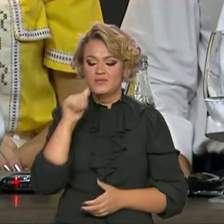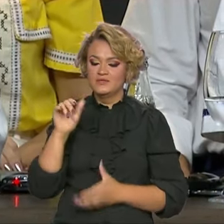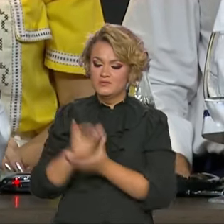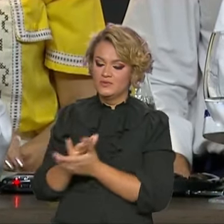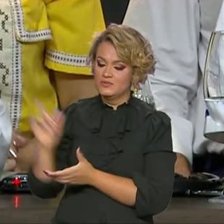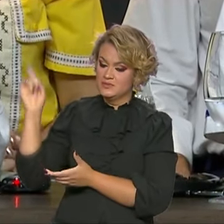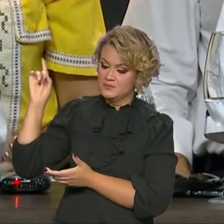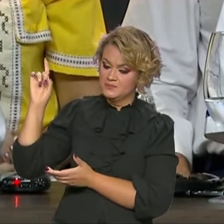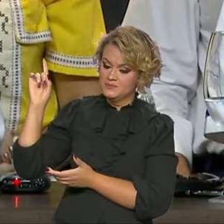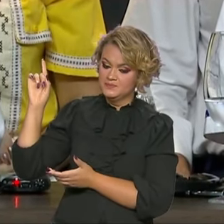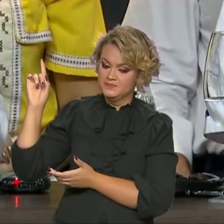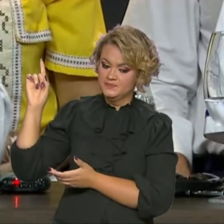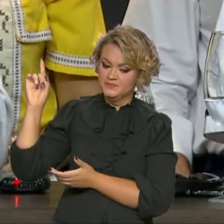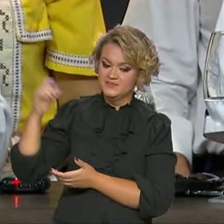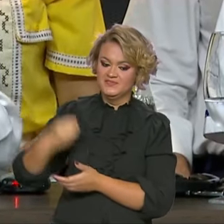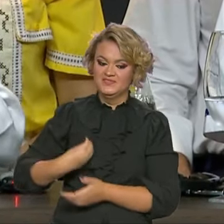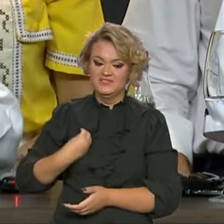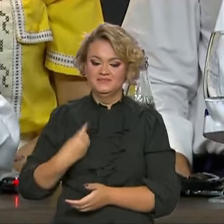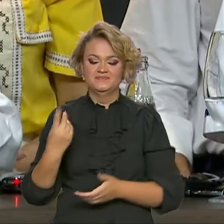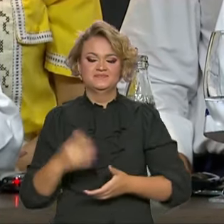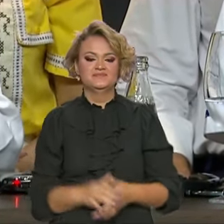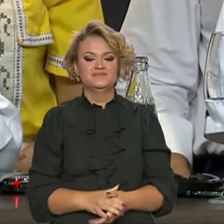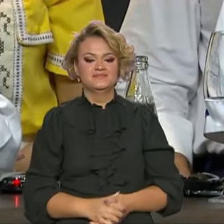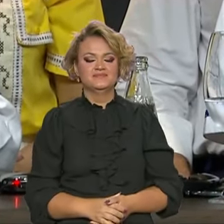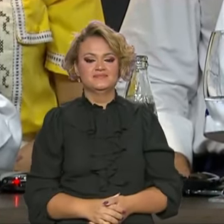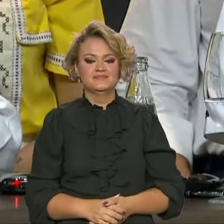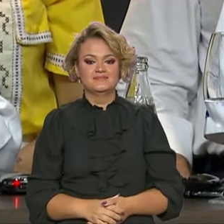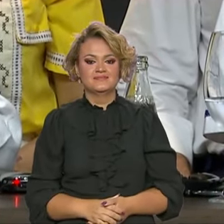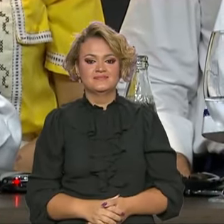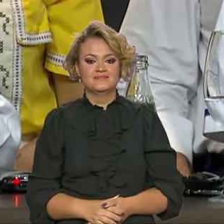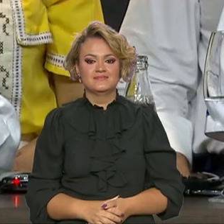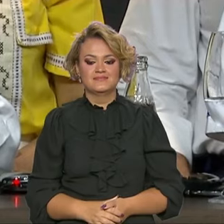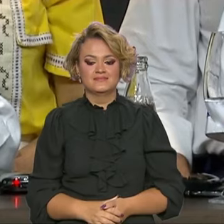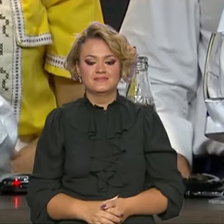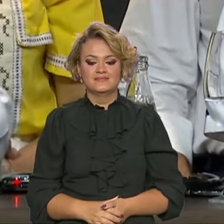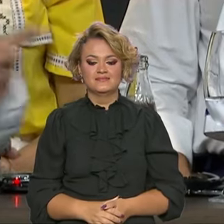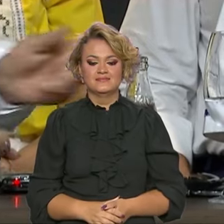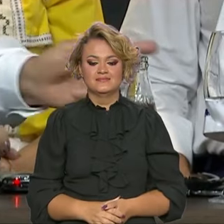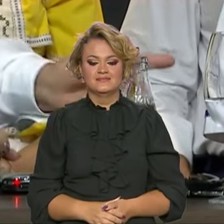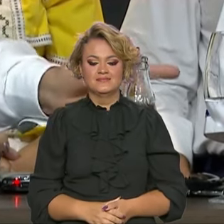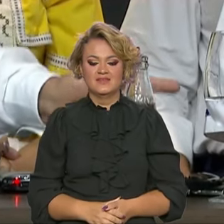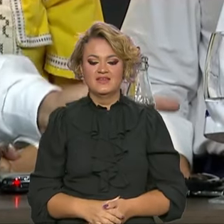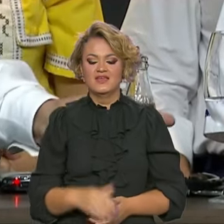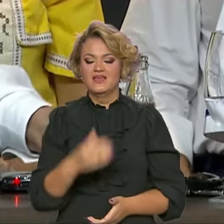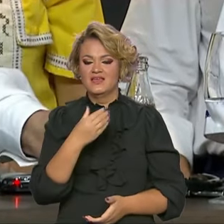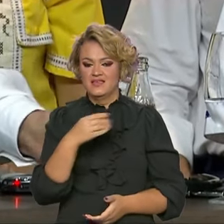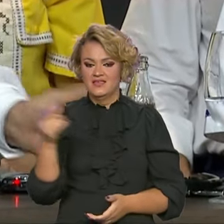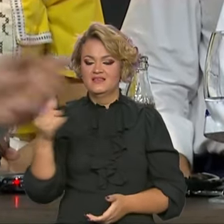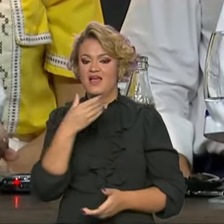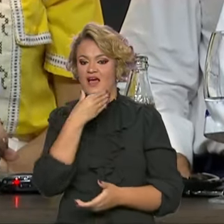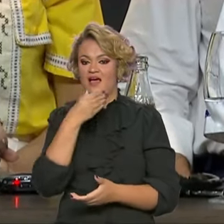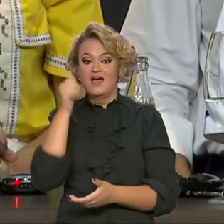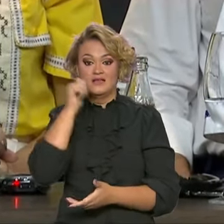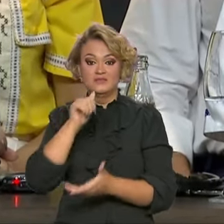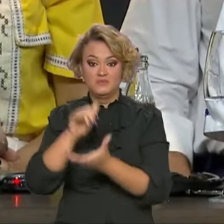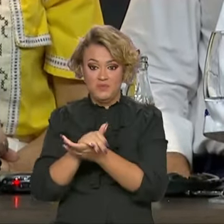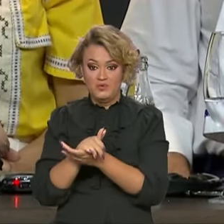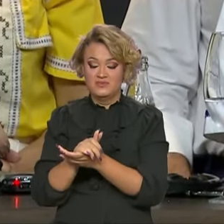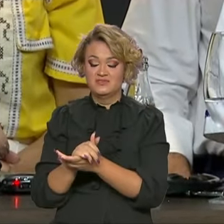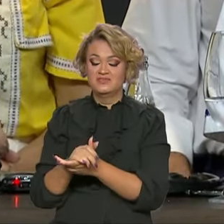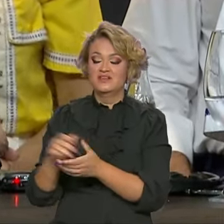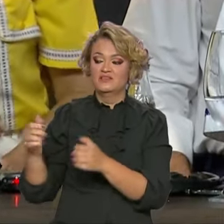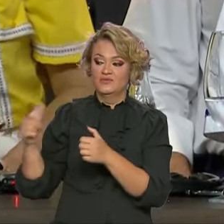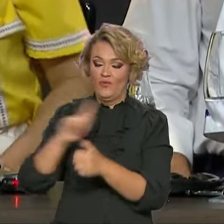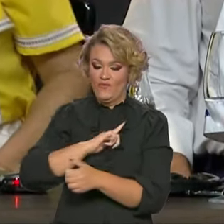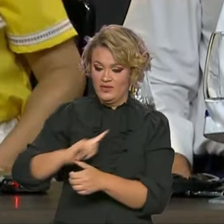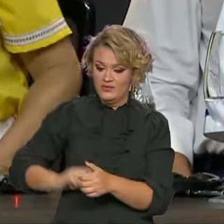companheira Janja está aqui logo atrás. E a esposa do governador também está atrás do